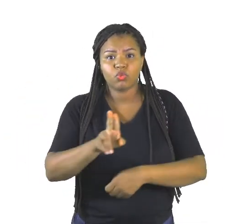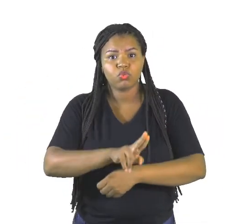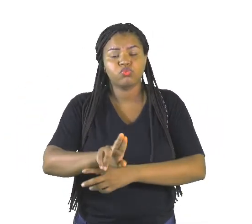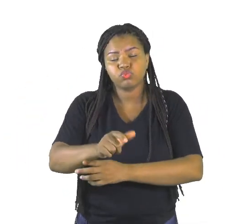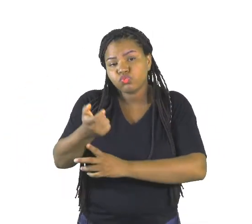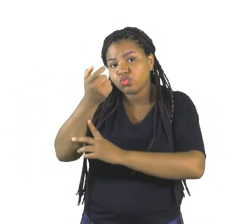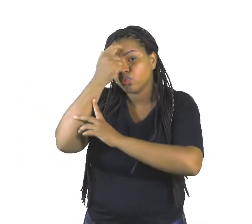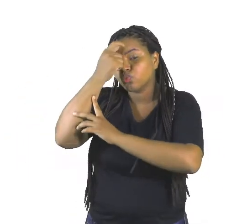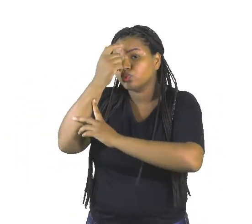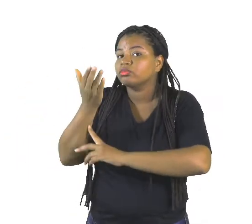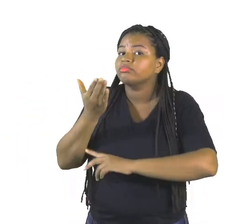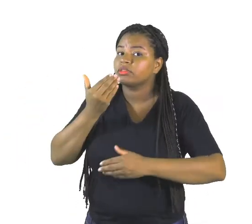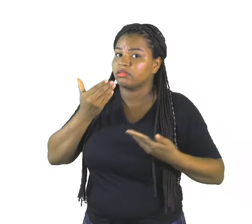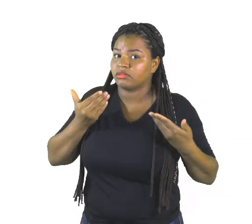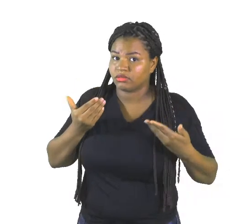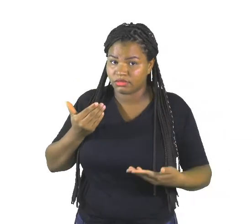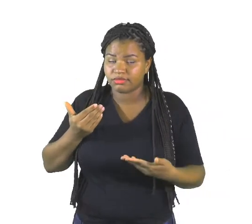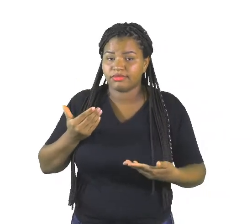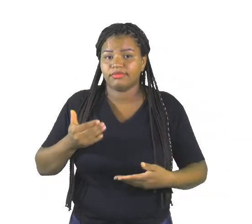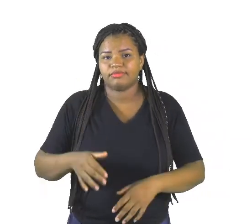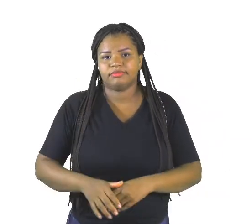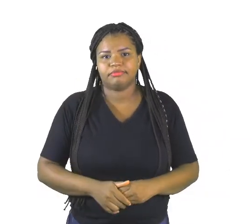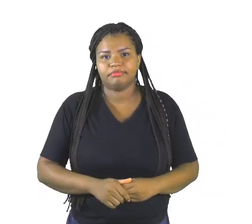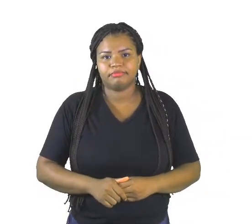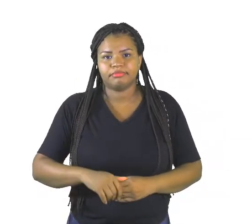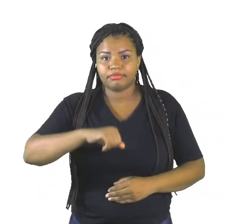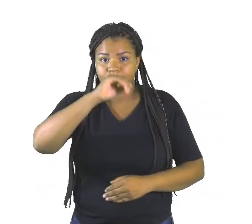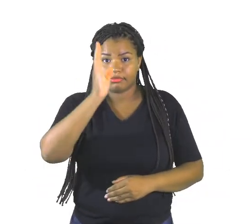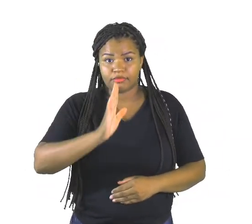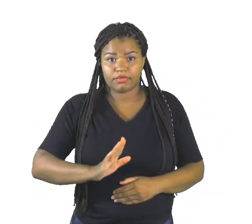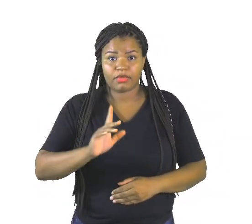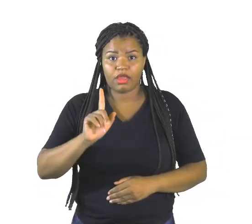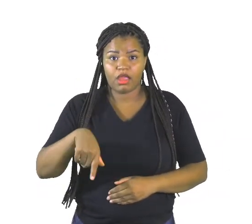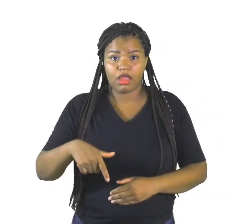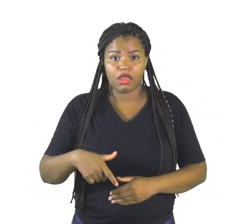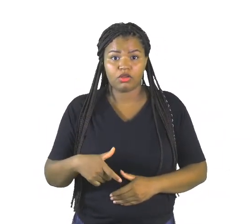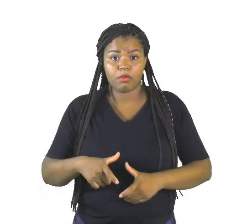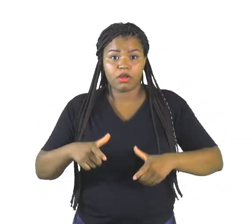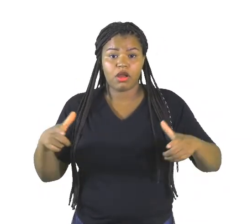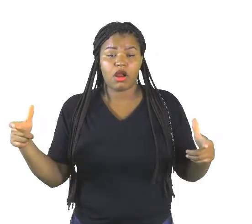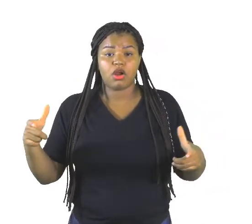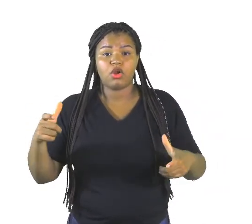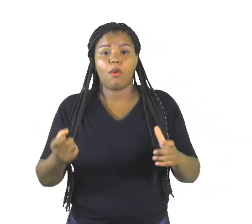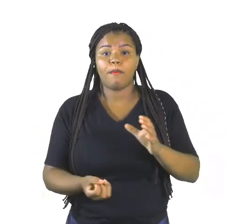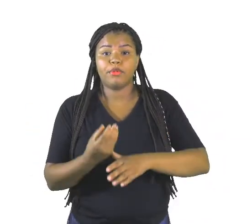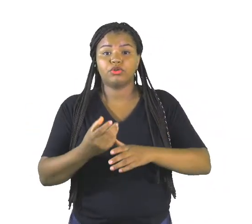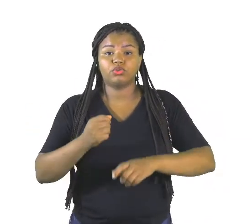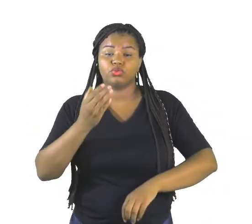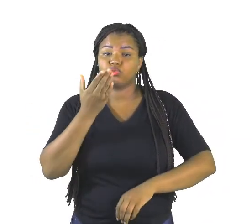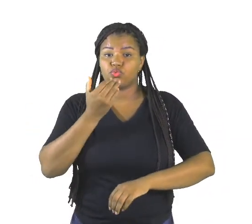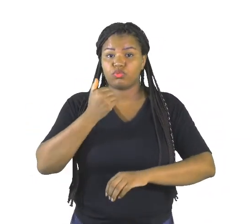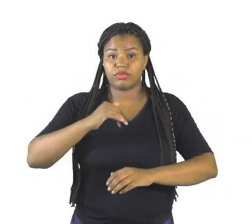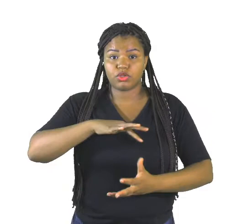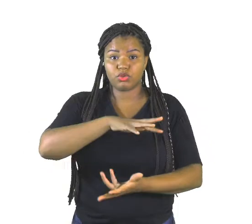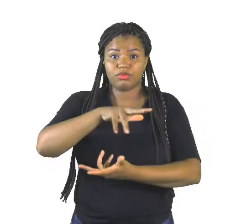do nosso alimento, né? O Brasil é um dos maiores produtores de alimento do mundo, né?